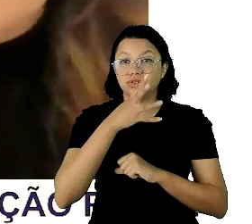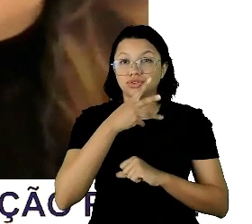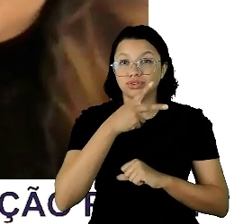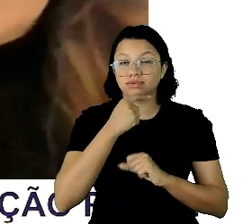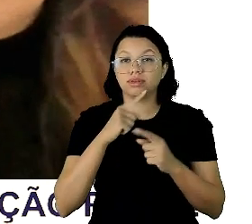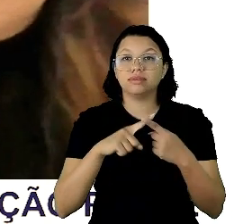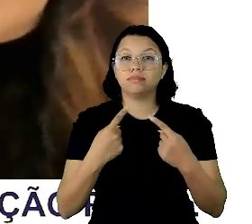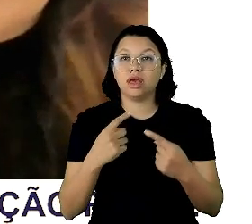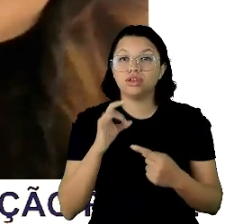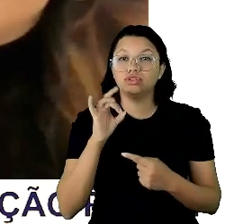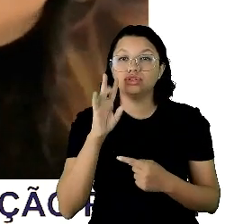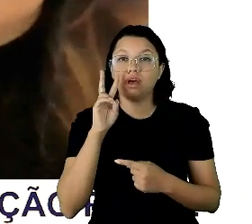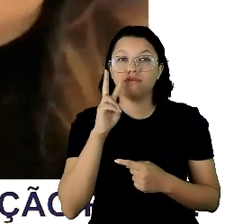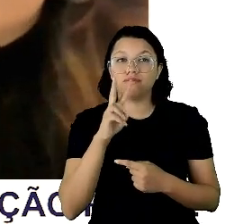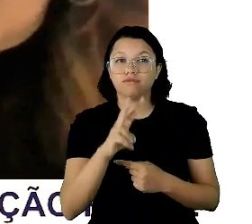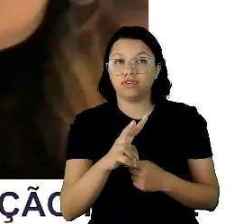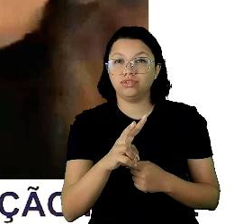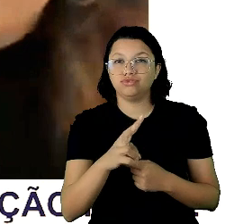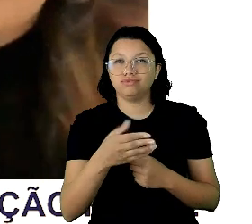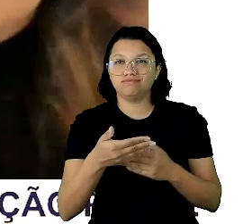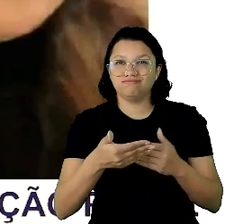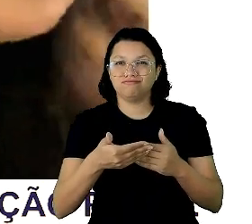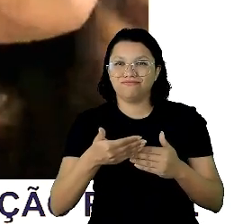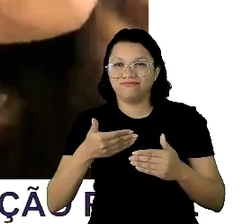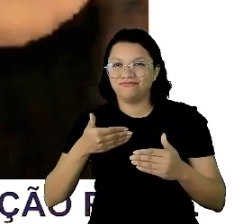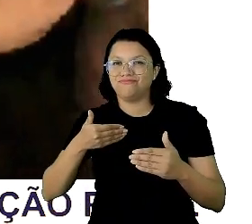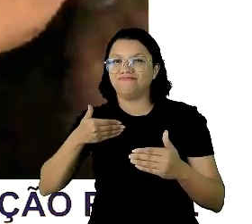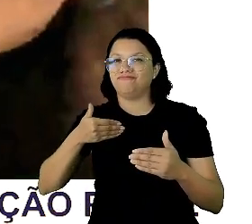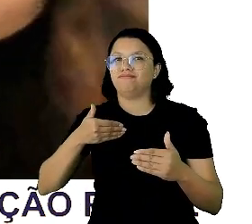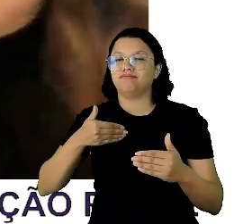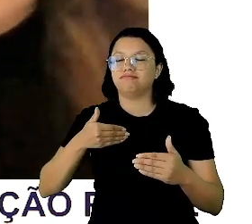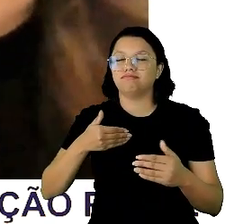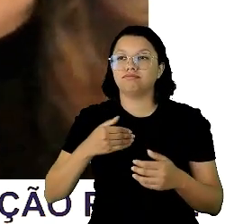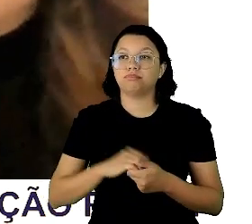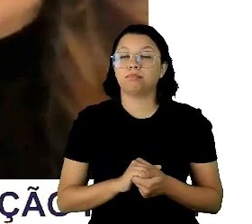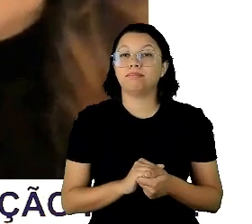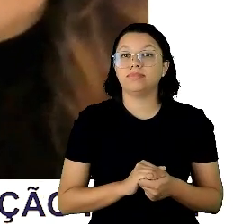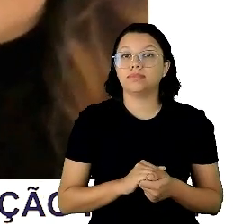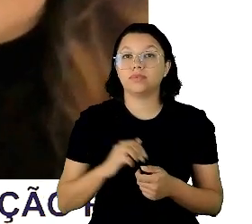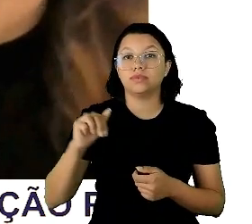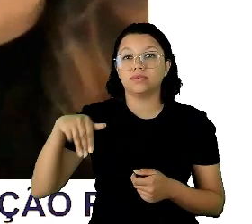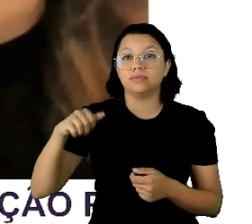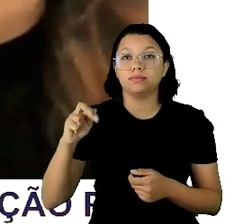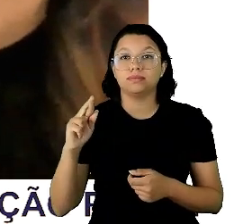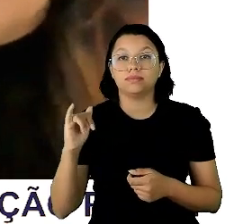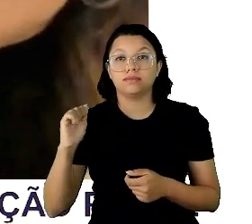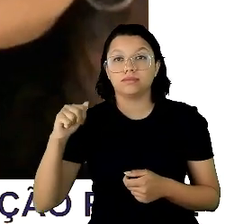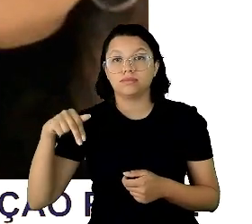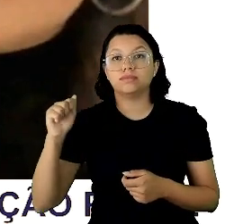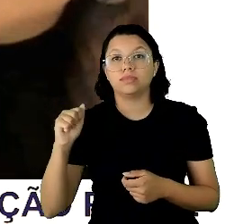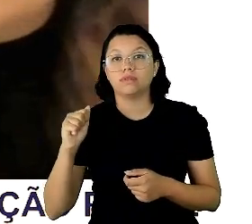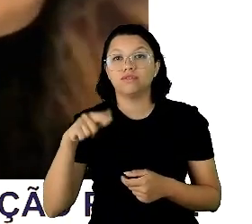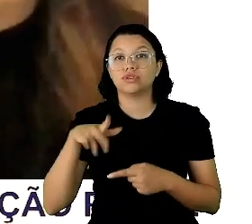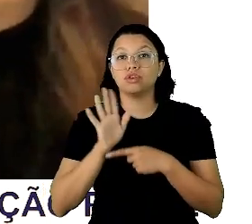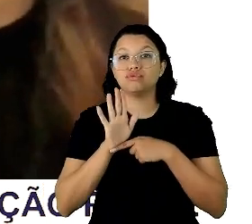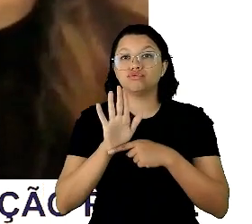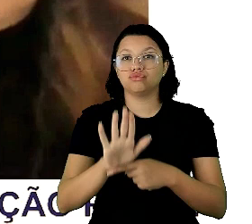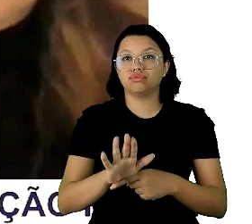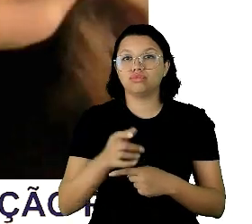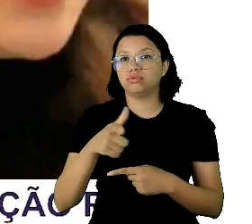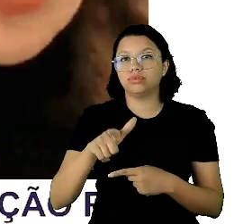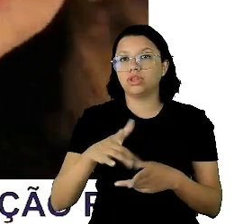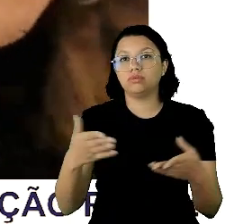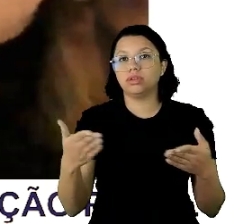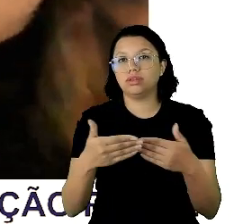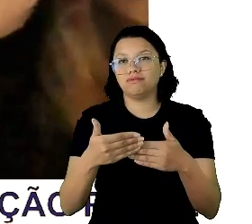só vejo retrocesso. Bom, Mariana, você colaborou para não haver esse retrocesso,